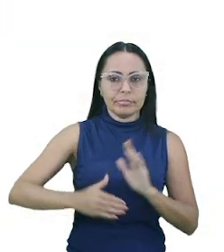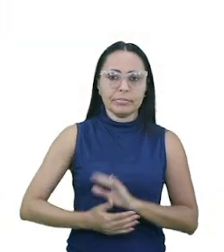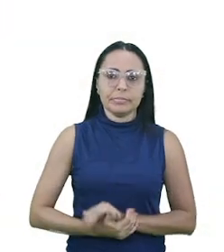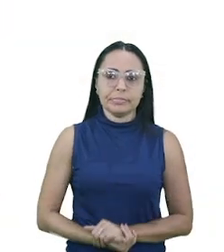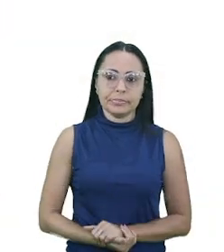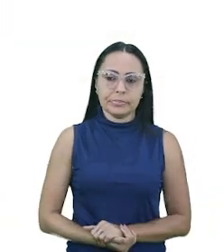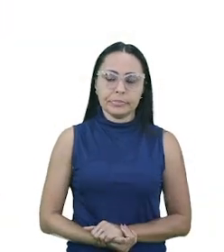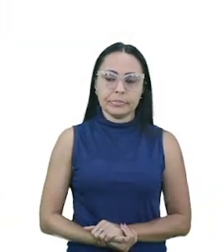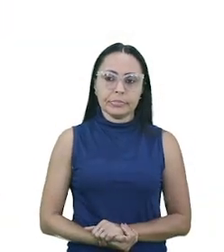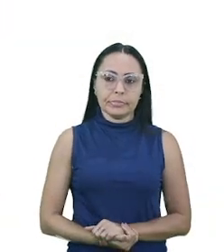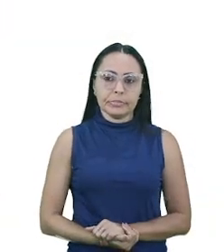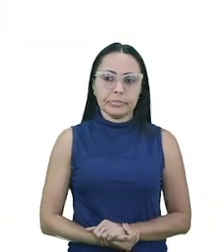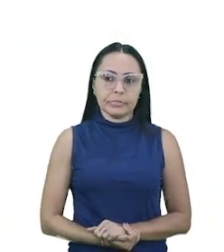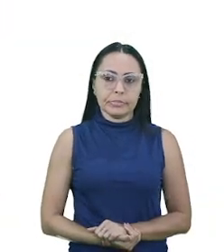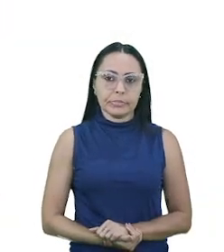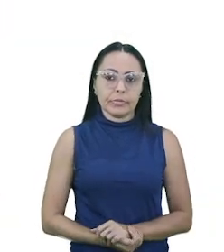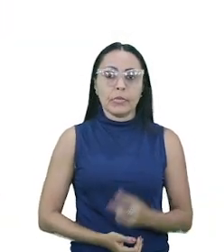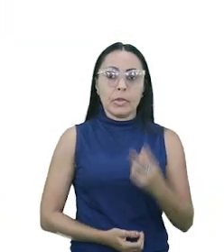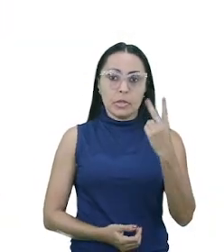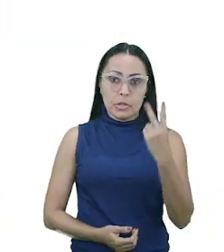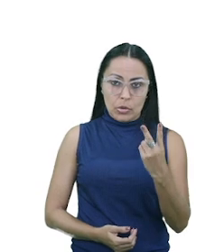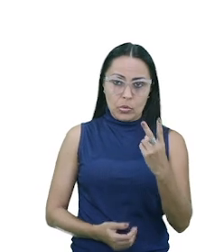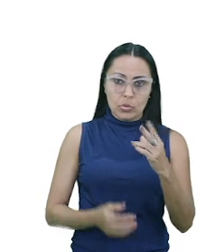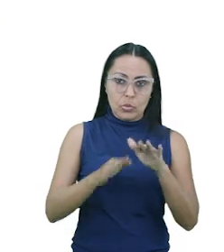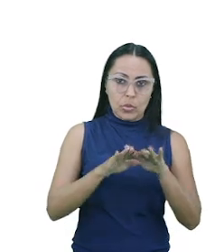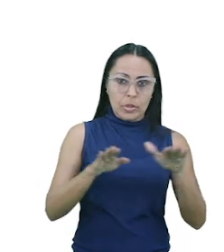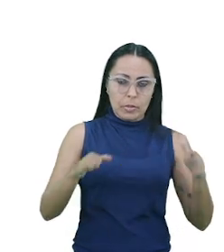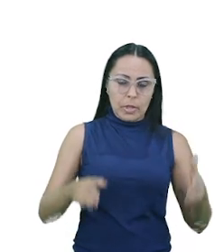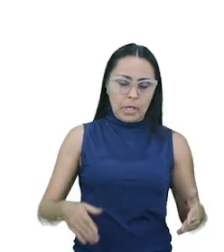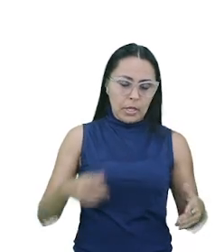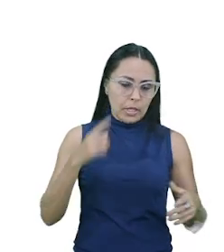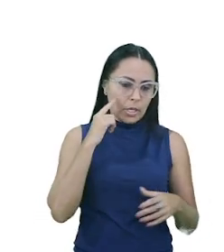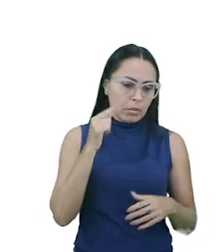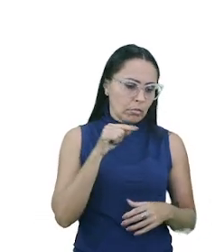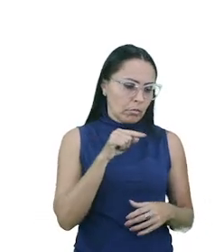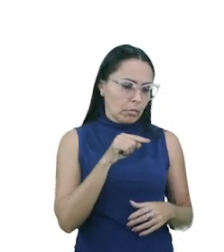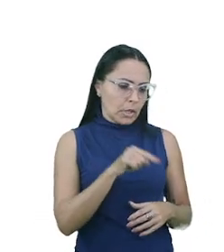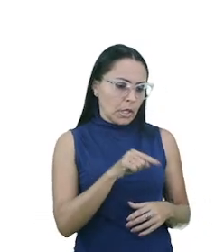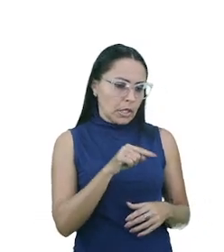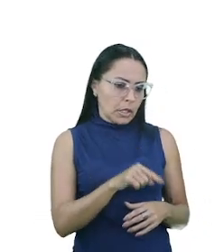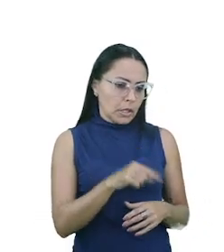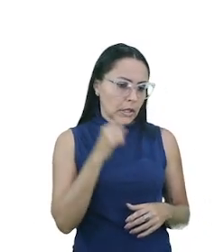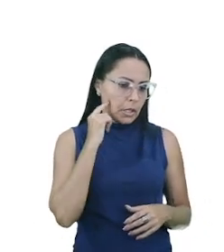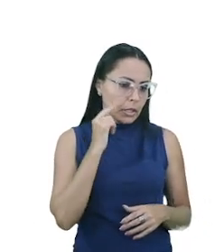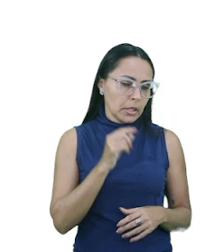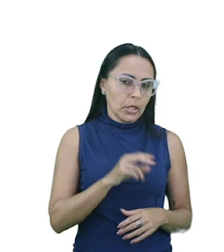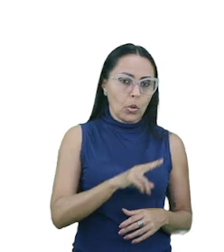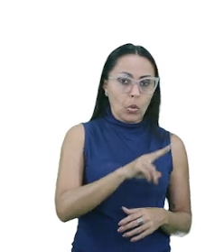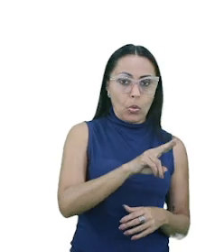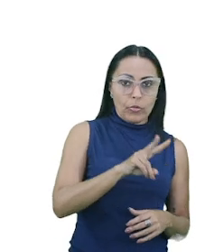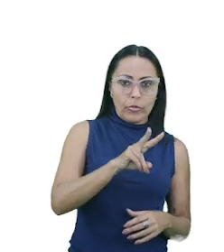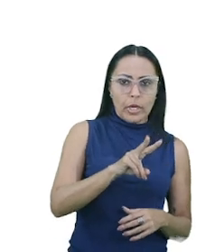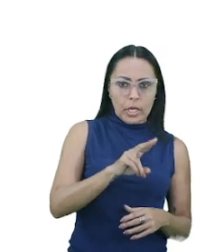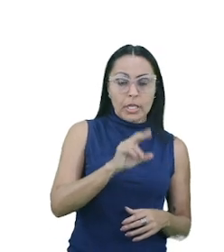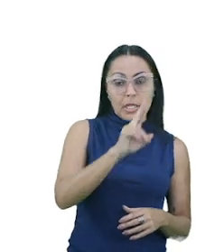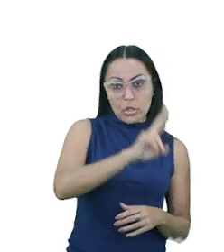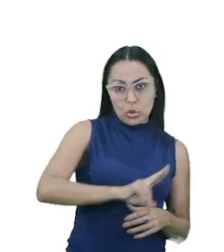Aí são duas mesas de revelação. A da esquerda é uma mesa de LED UV que está sendo muito